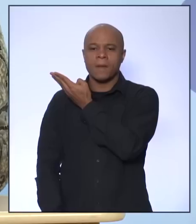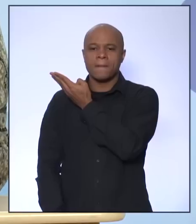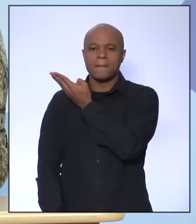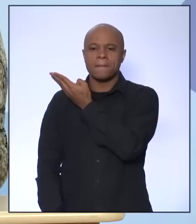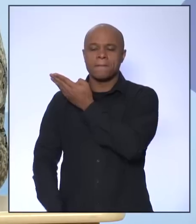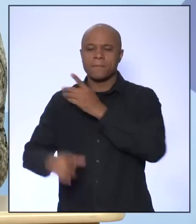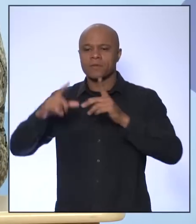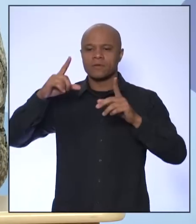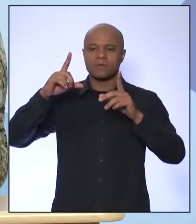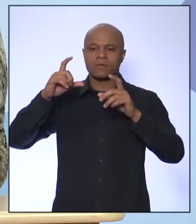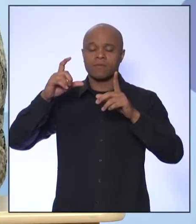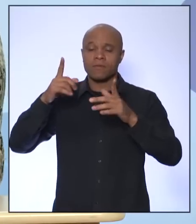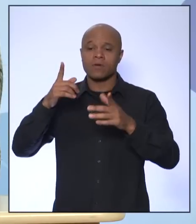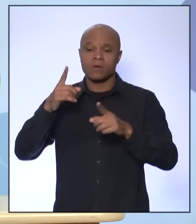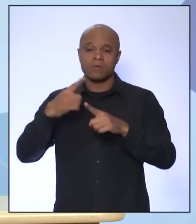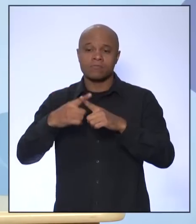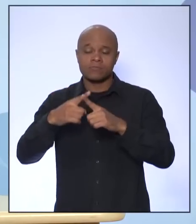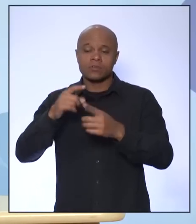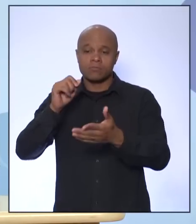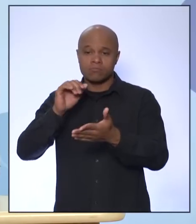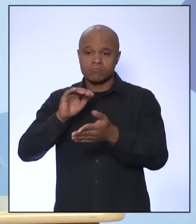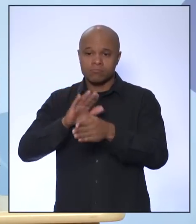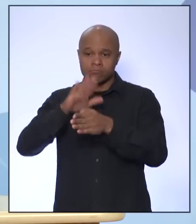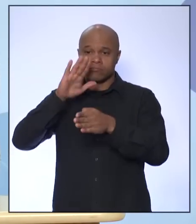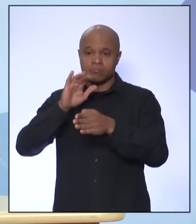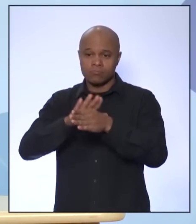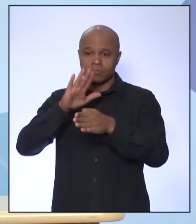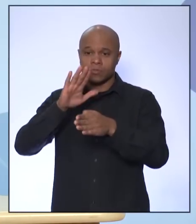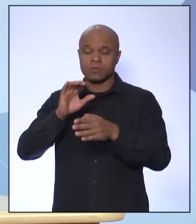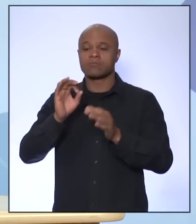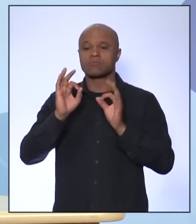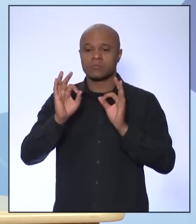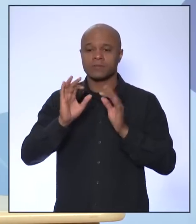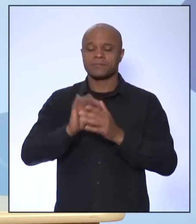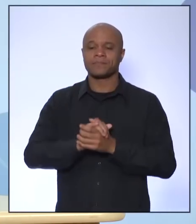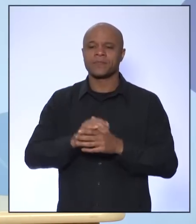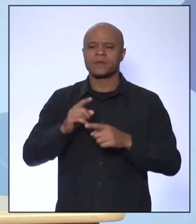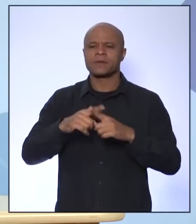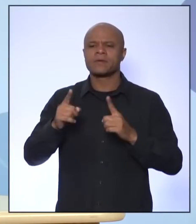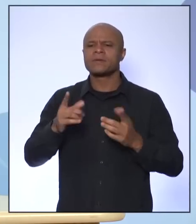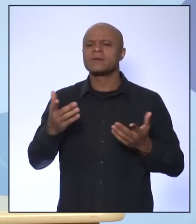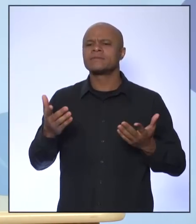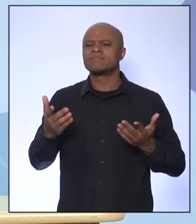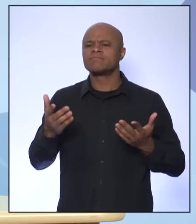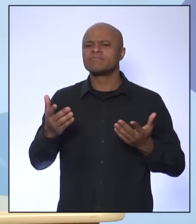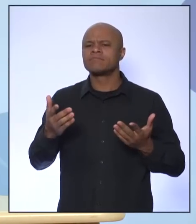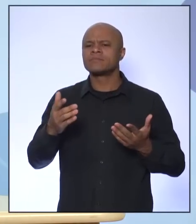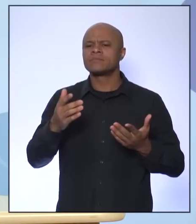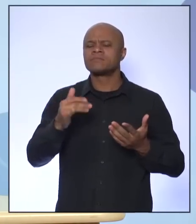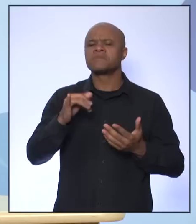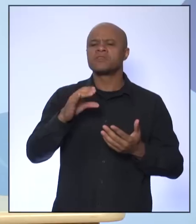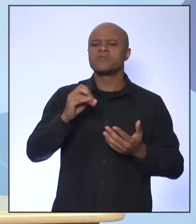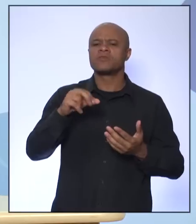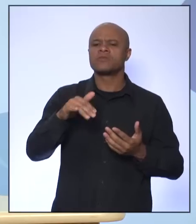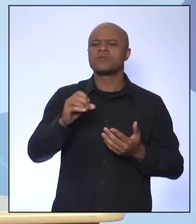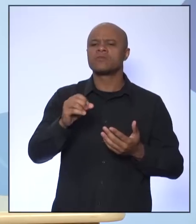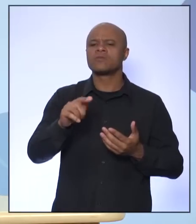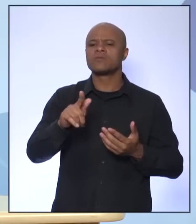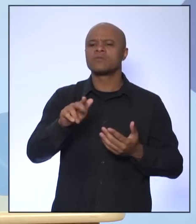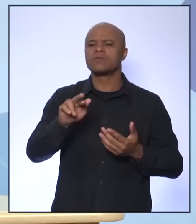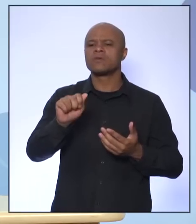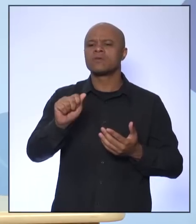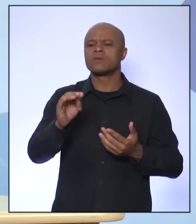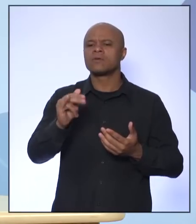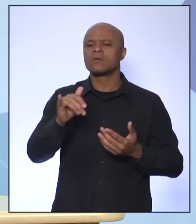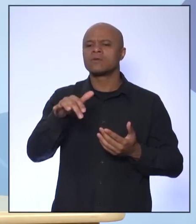aqui conseguindo tocar esse objeto. Então, ele é uma fonte material. Mas ela faz parte da iconografia também. O que é